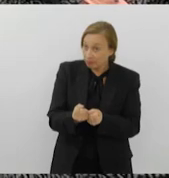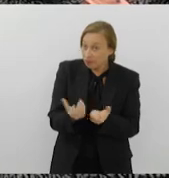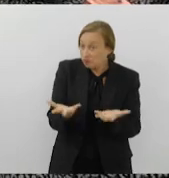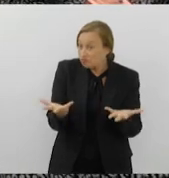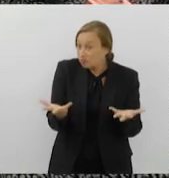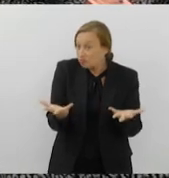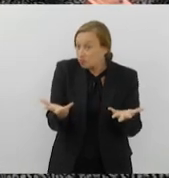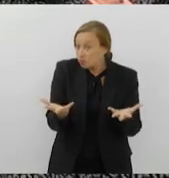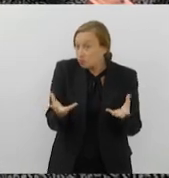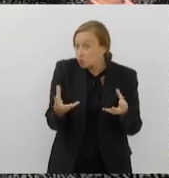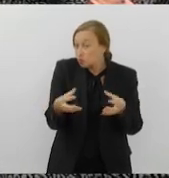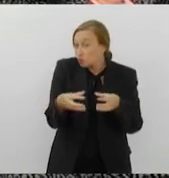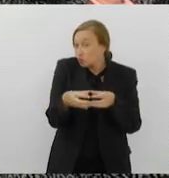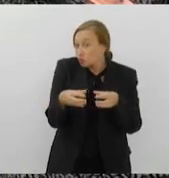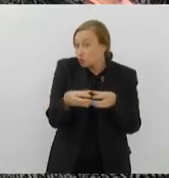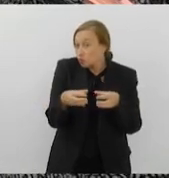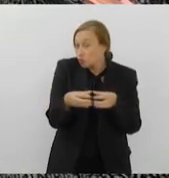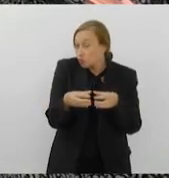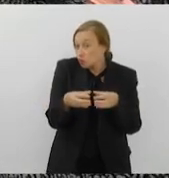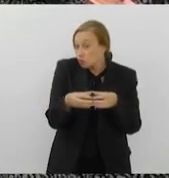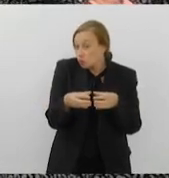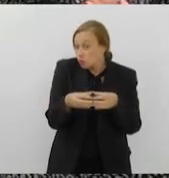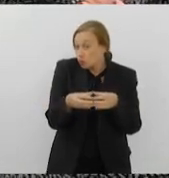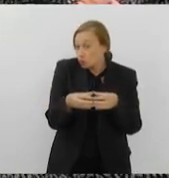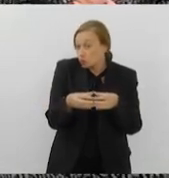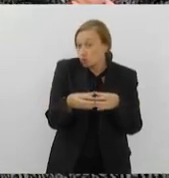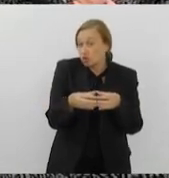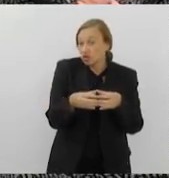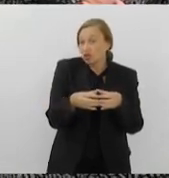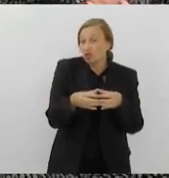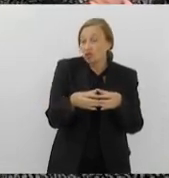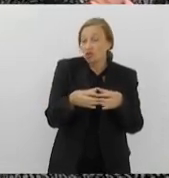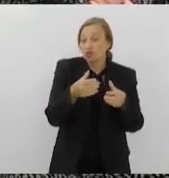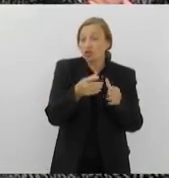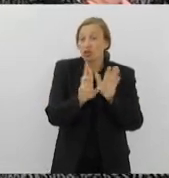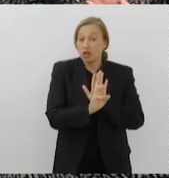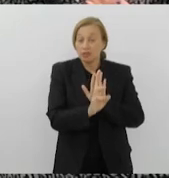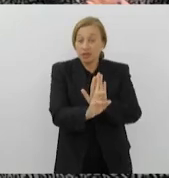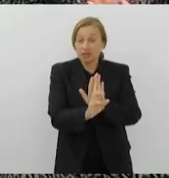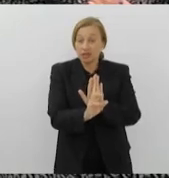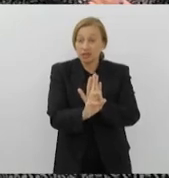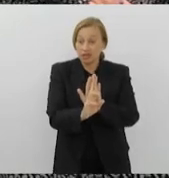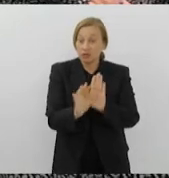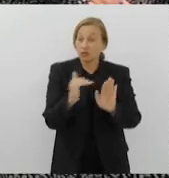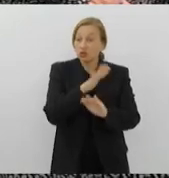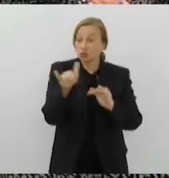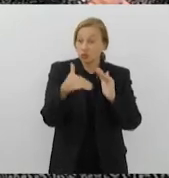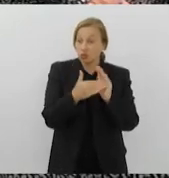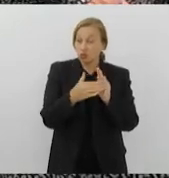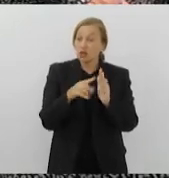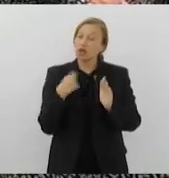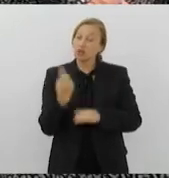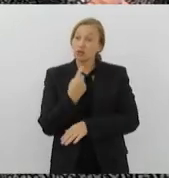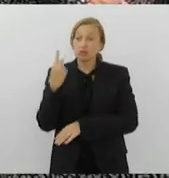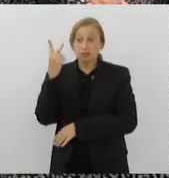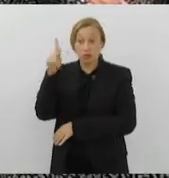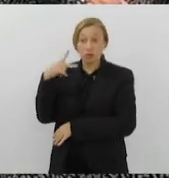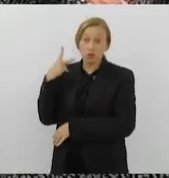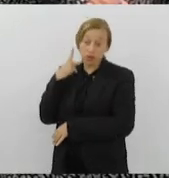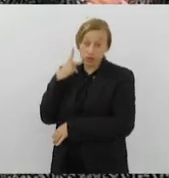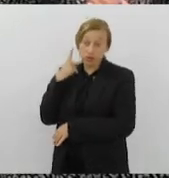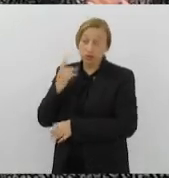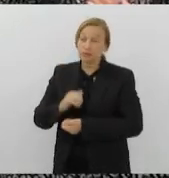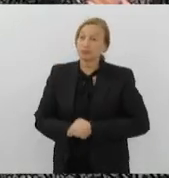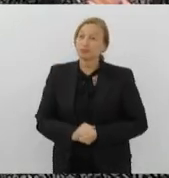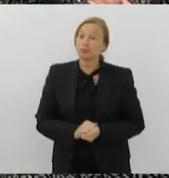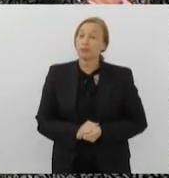um coletivo pequeno representando a todos e a nossa Procuradoria seria